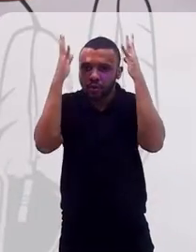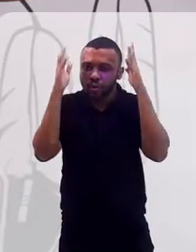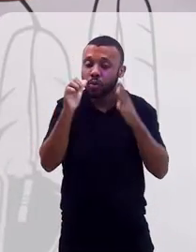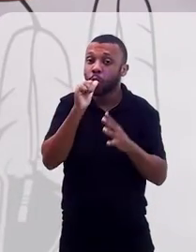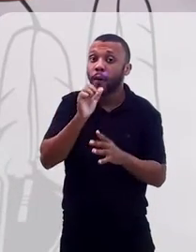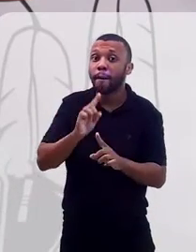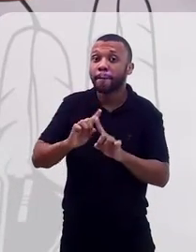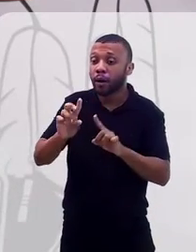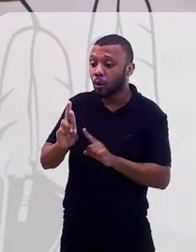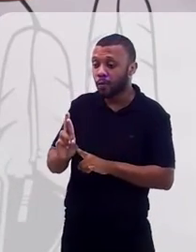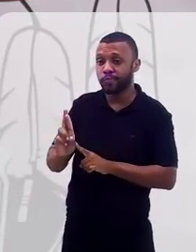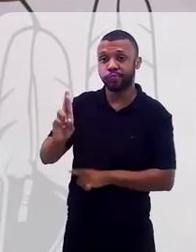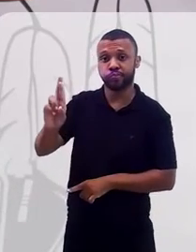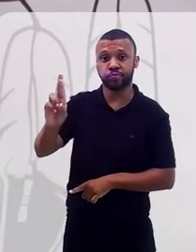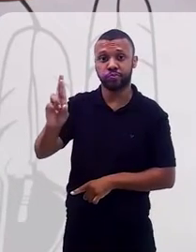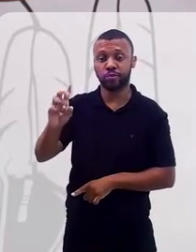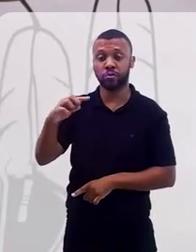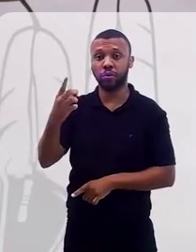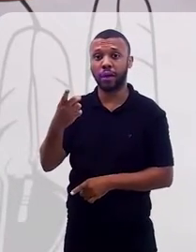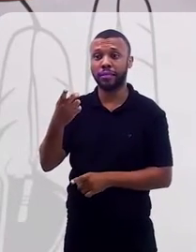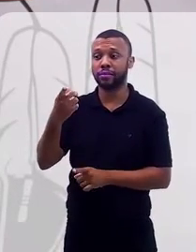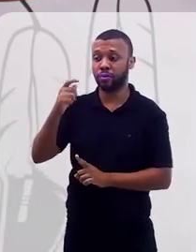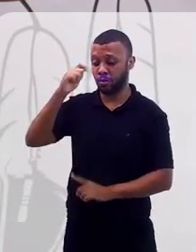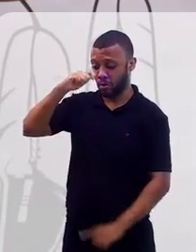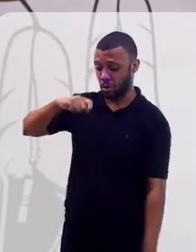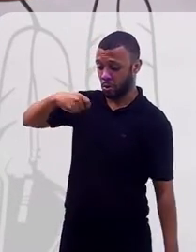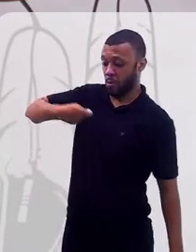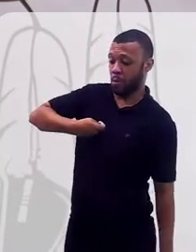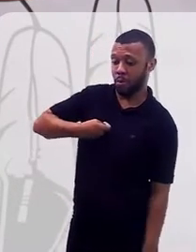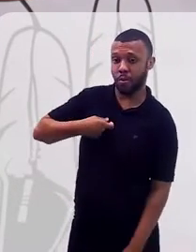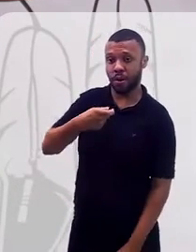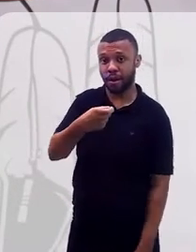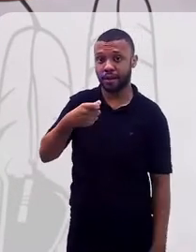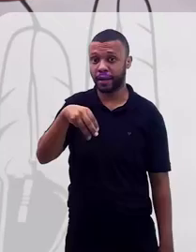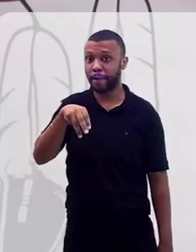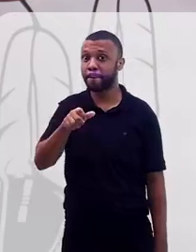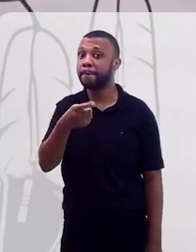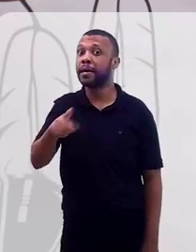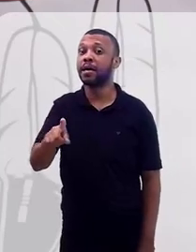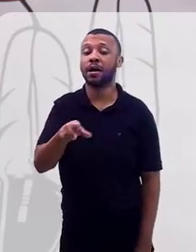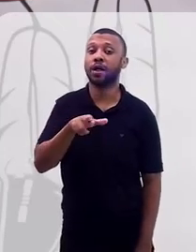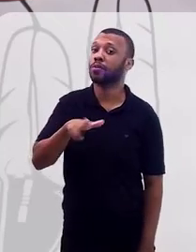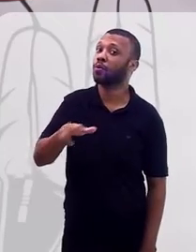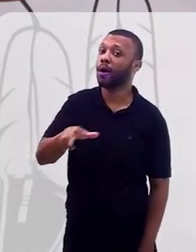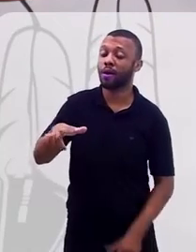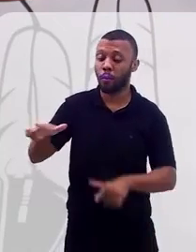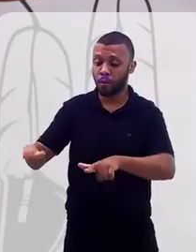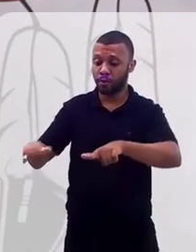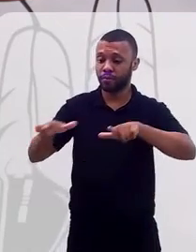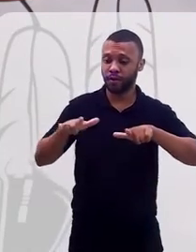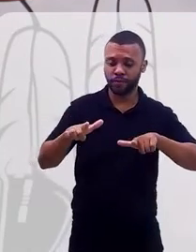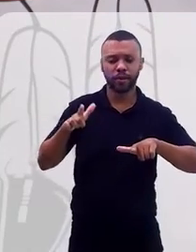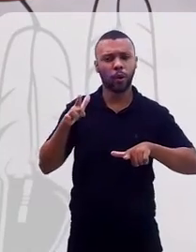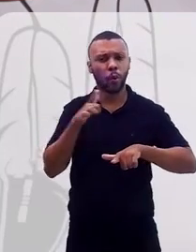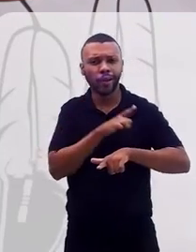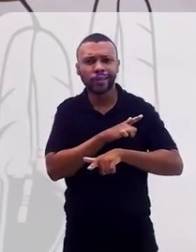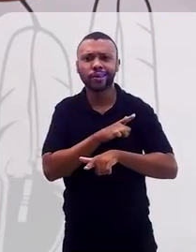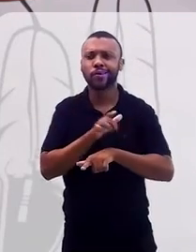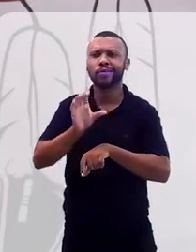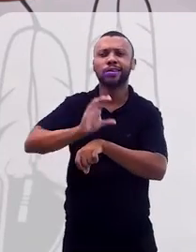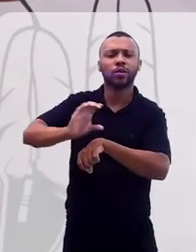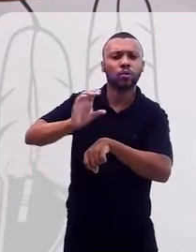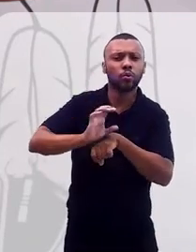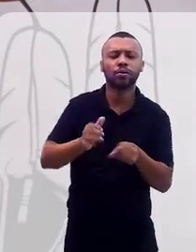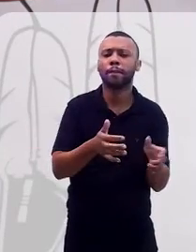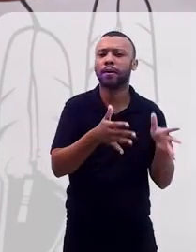chamanismo o chaman mesmo a gente não se intitula chaman não é como um certificado